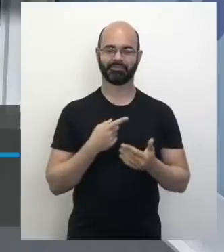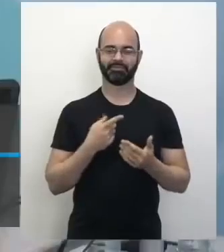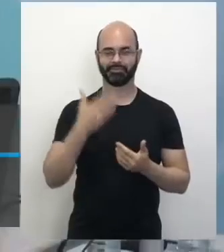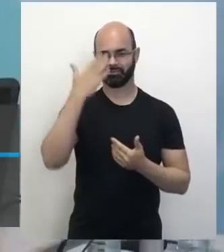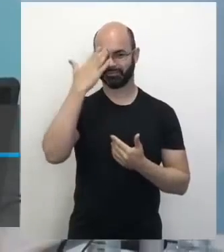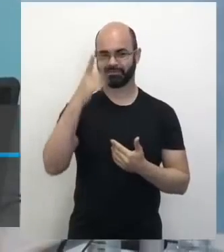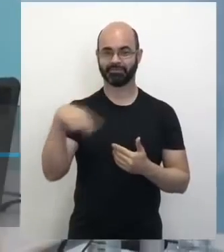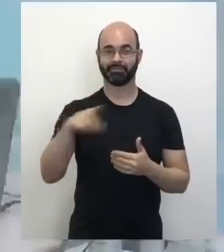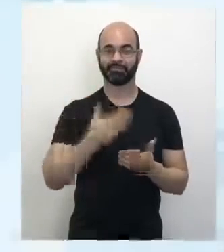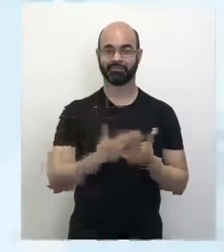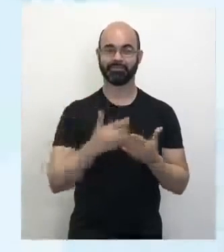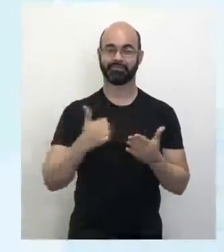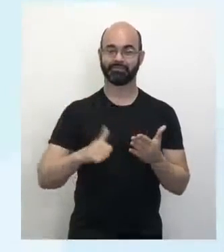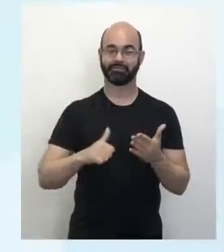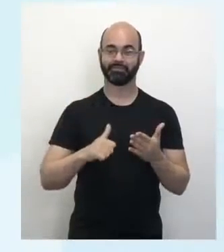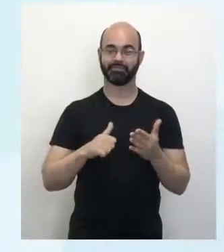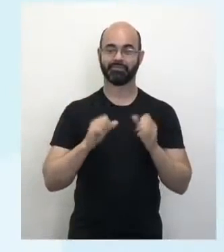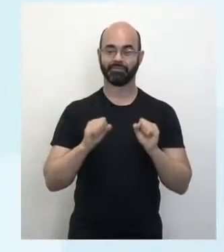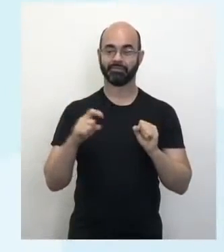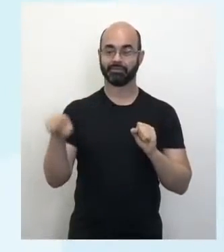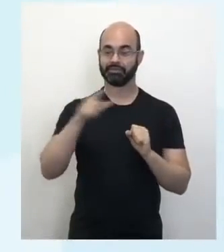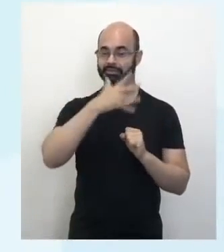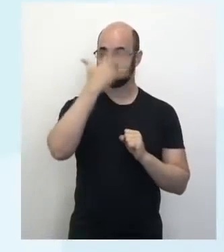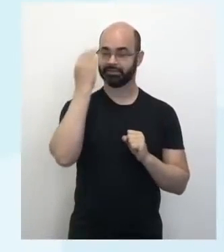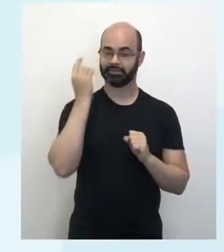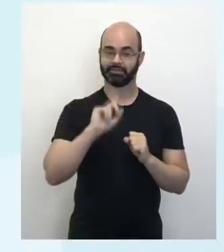mais. Avalie a aula no final, galerinha, não deixe de